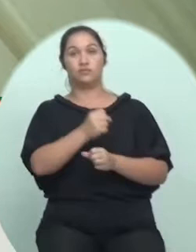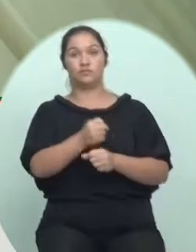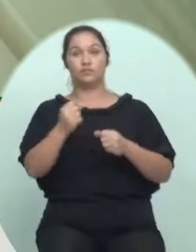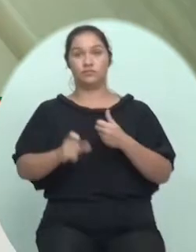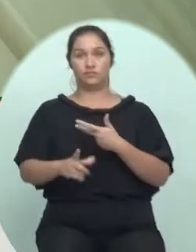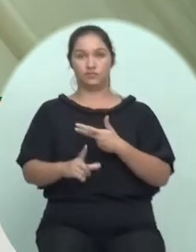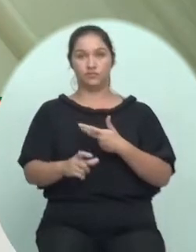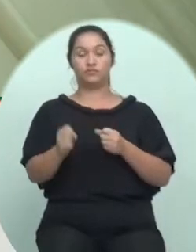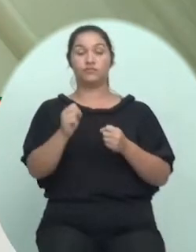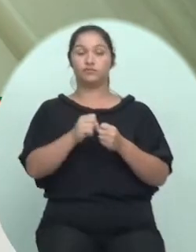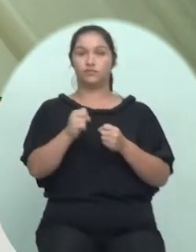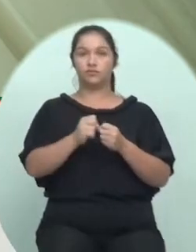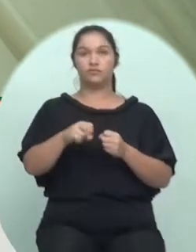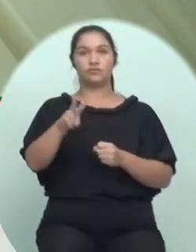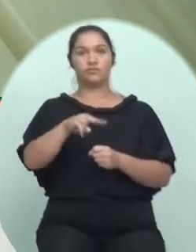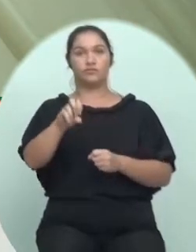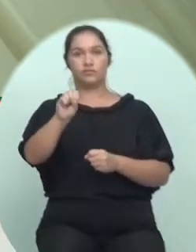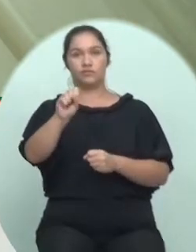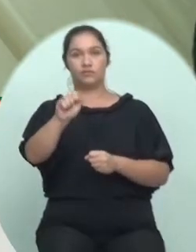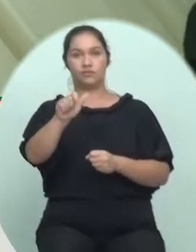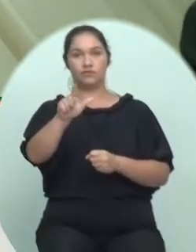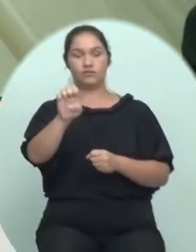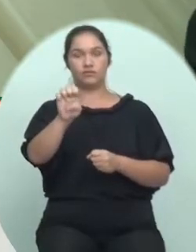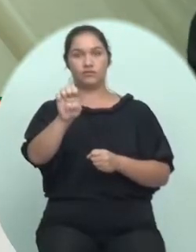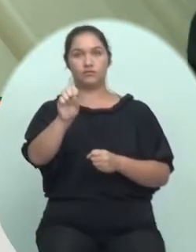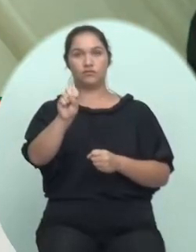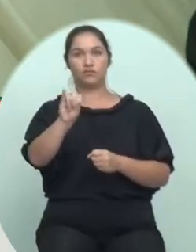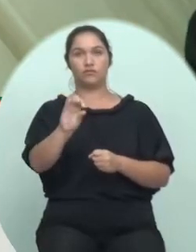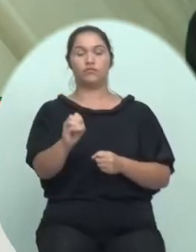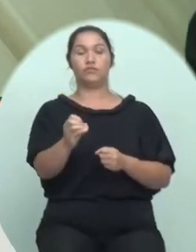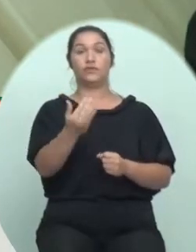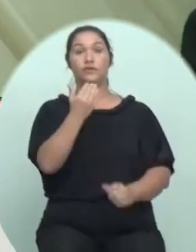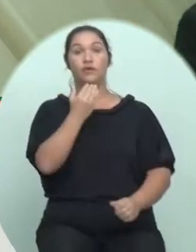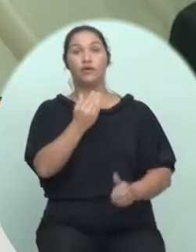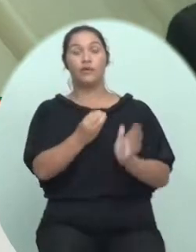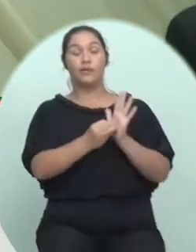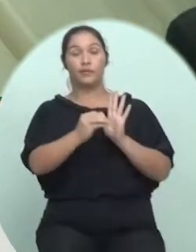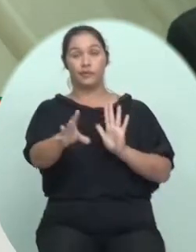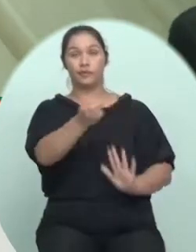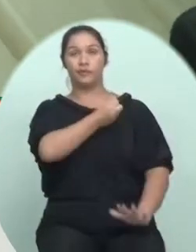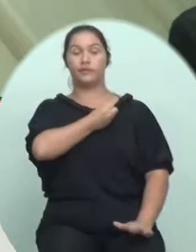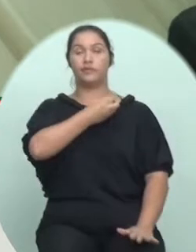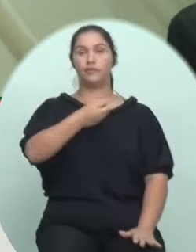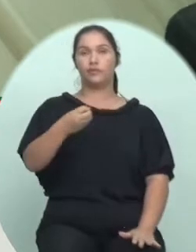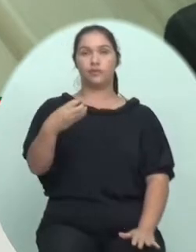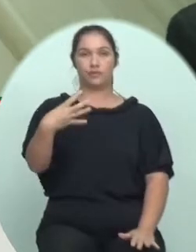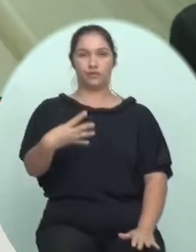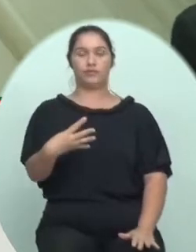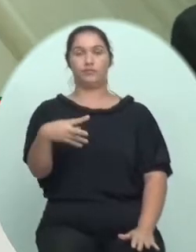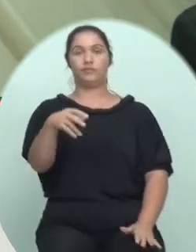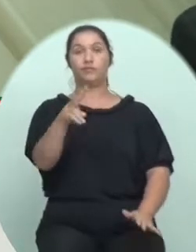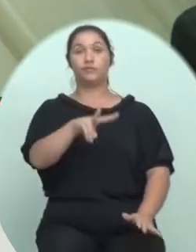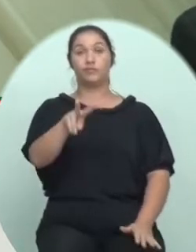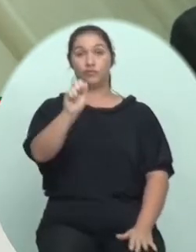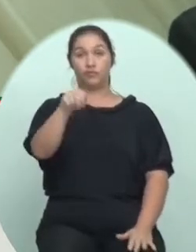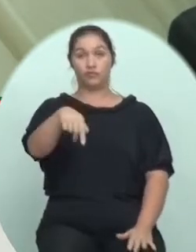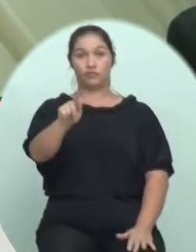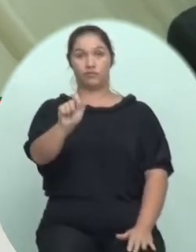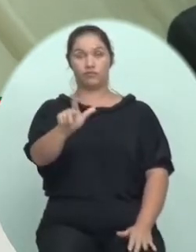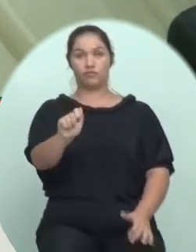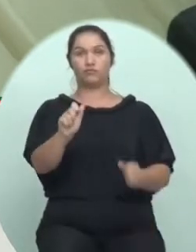PL 01/2019, de autoria do vereador Salésio Lima. Indicação 004/19, de autoria da vereadora Ângela